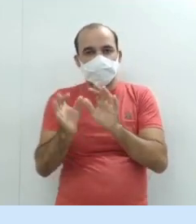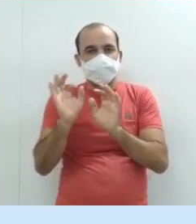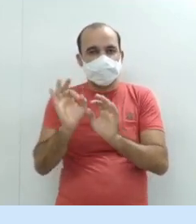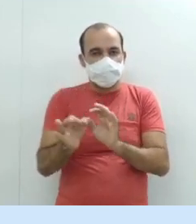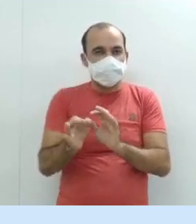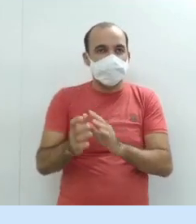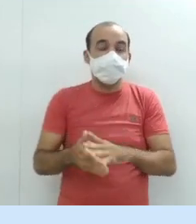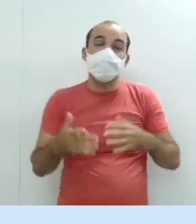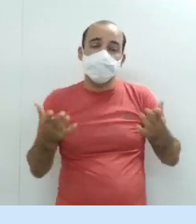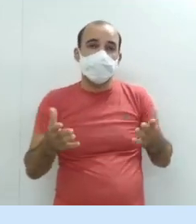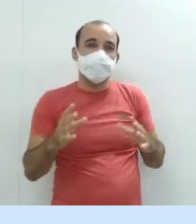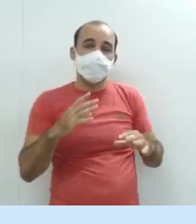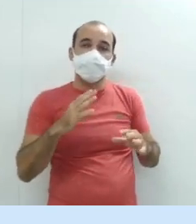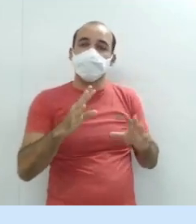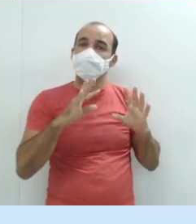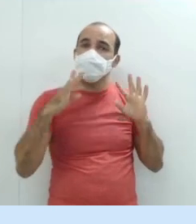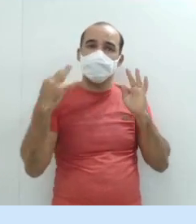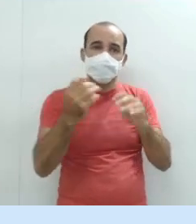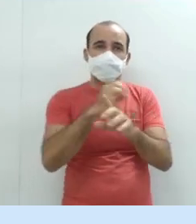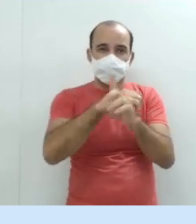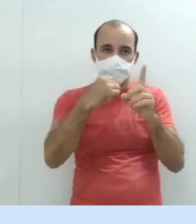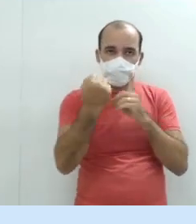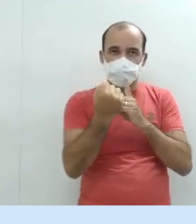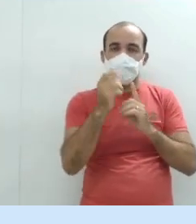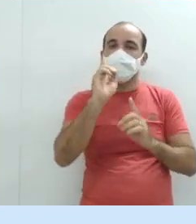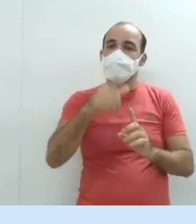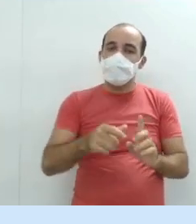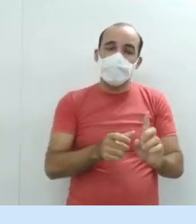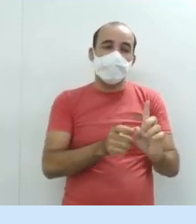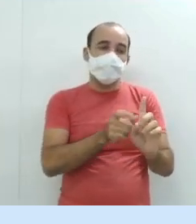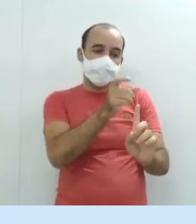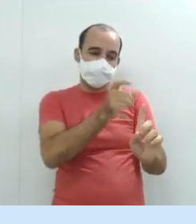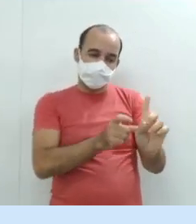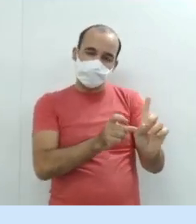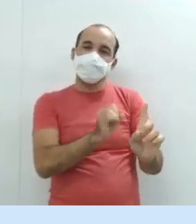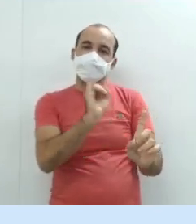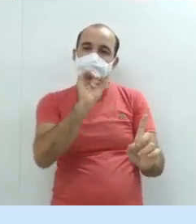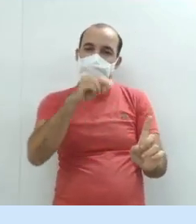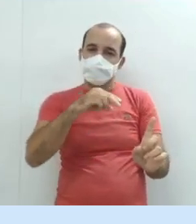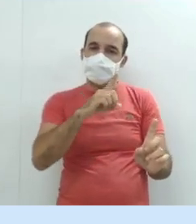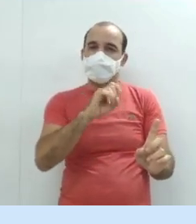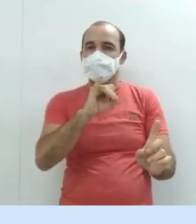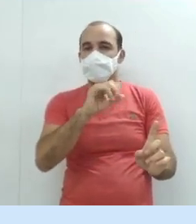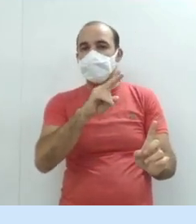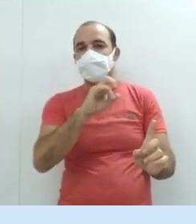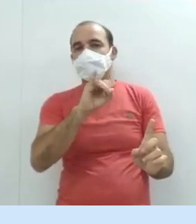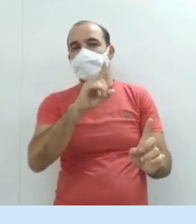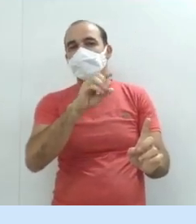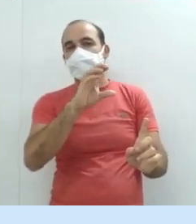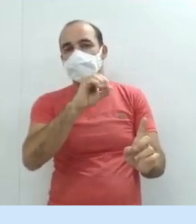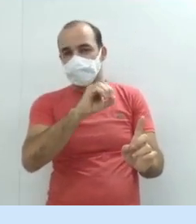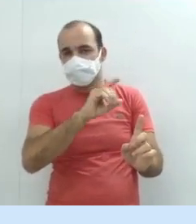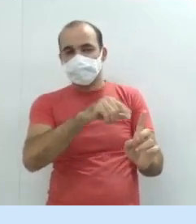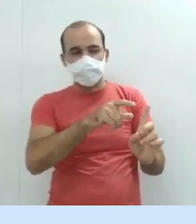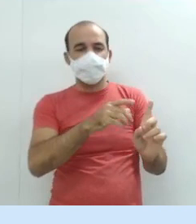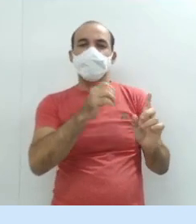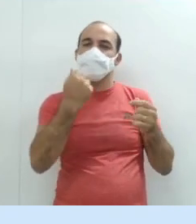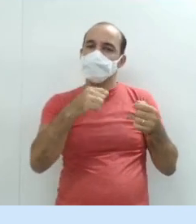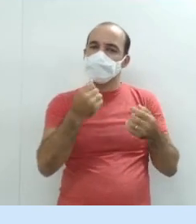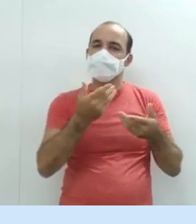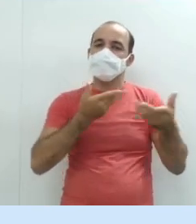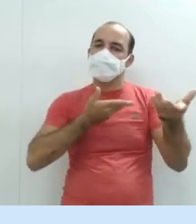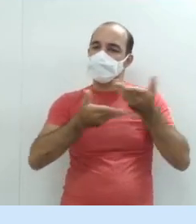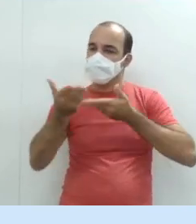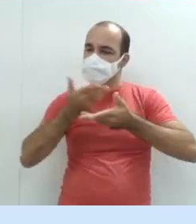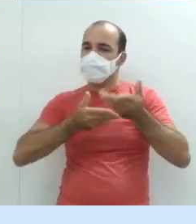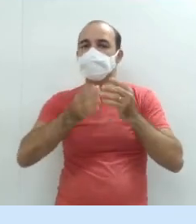indivíduos, precisamos dessa sociedade, ou seja, do outro, estamos inseridos nos seus costumes, nas suas regras e também na